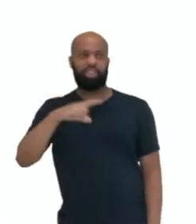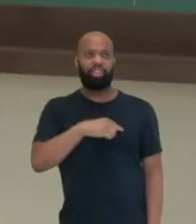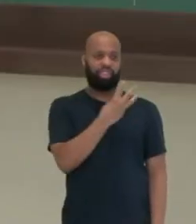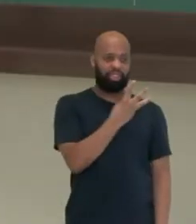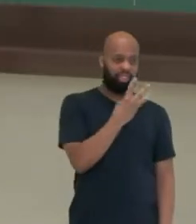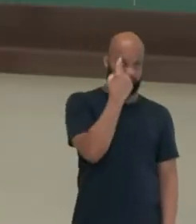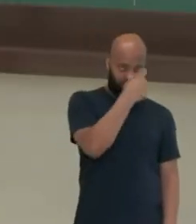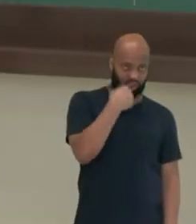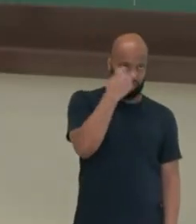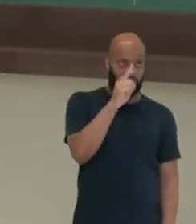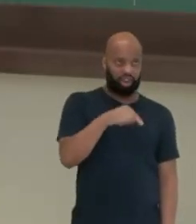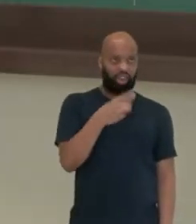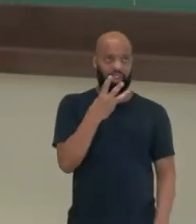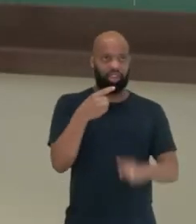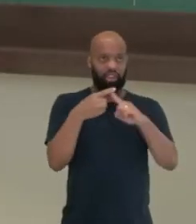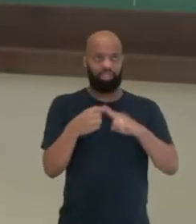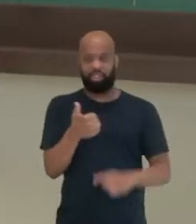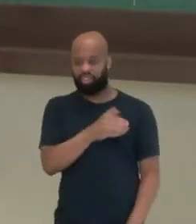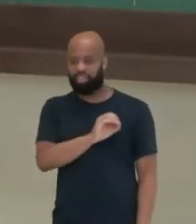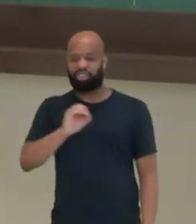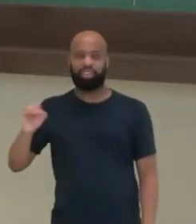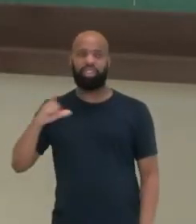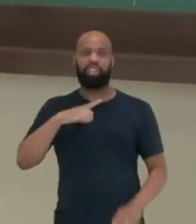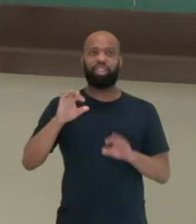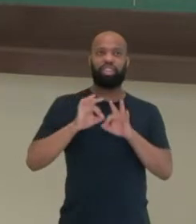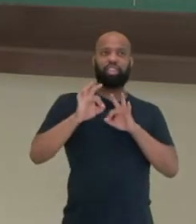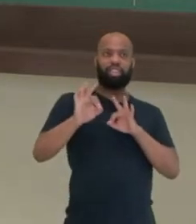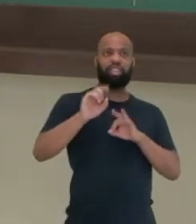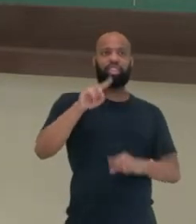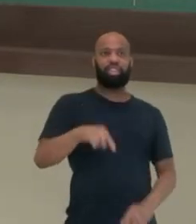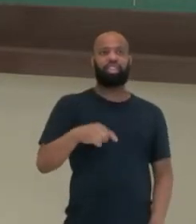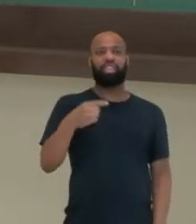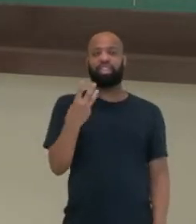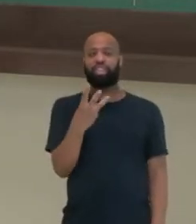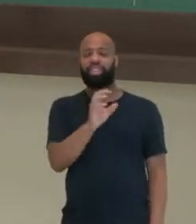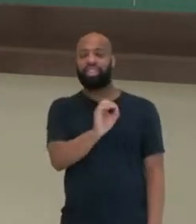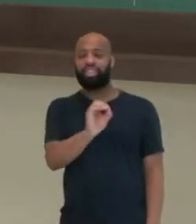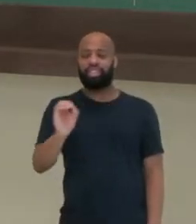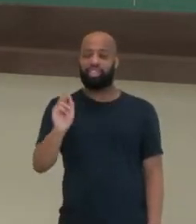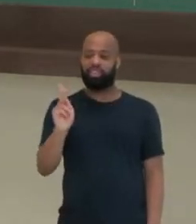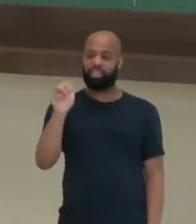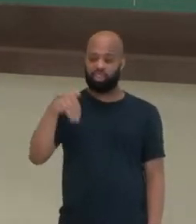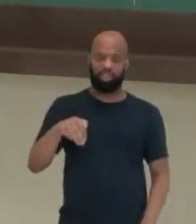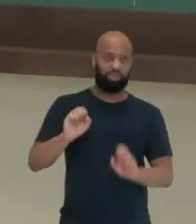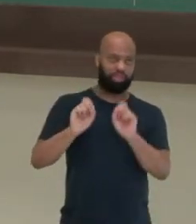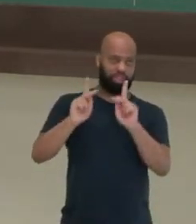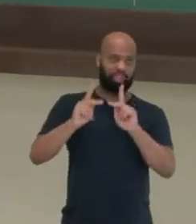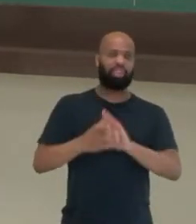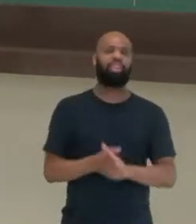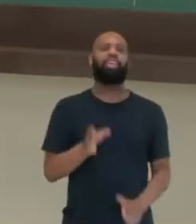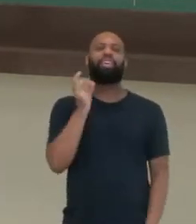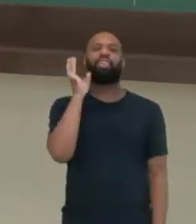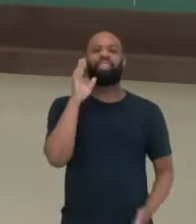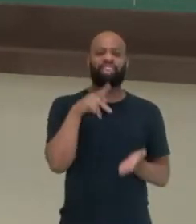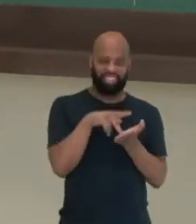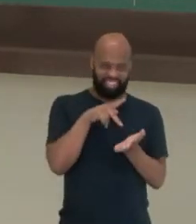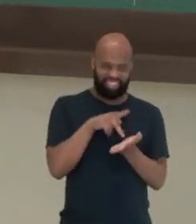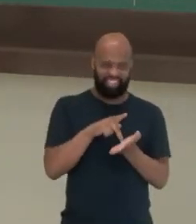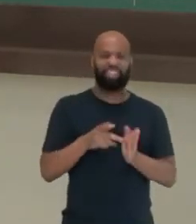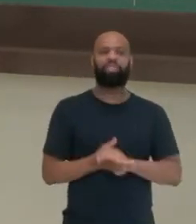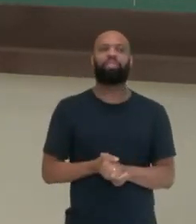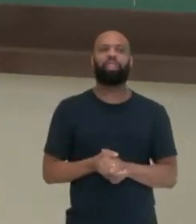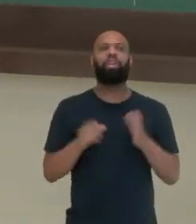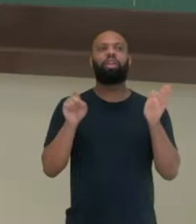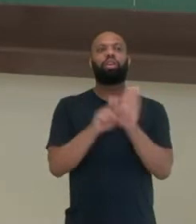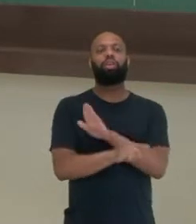3 vezes 100. Então, a distância que ele percorre é 300 quilômetros. Fácil? Aí ele